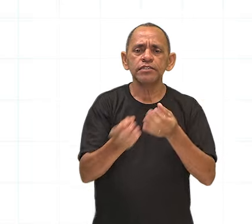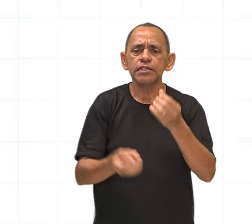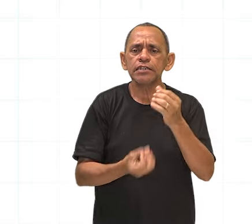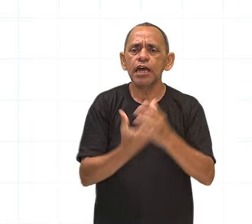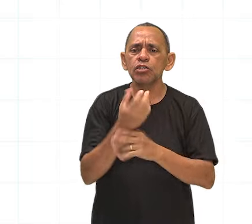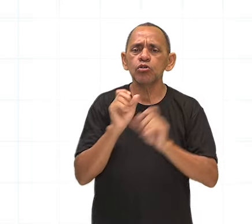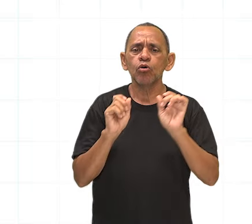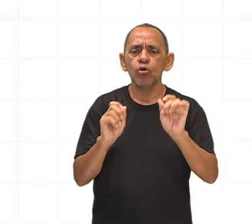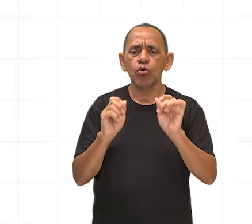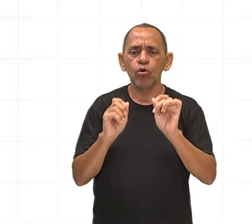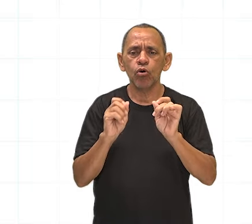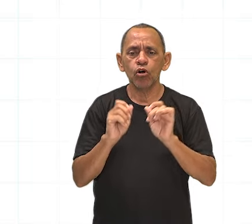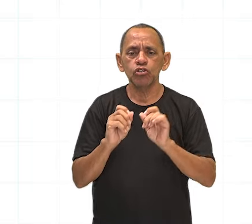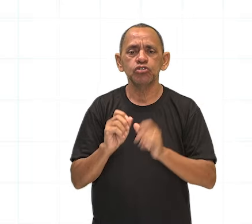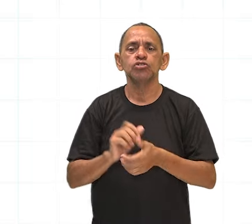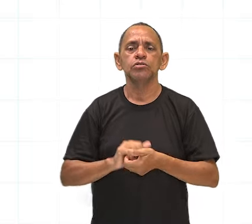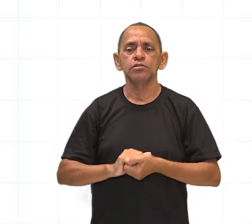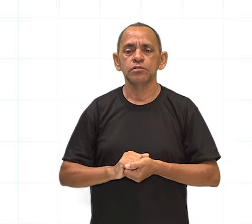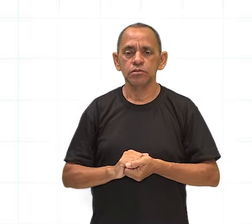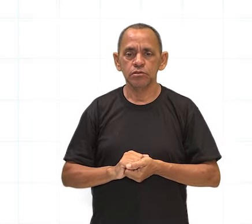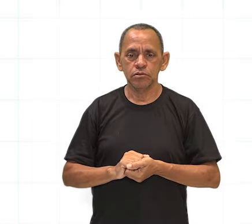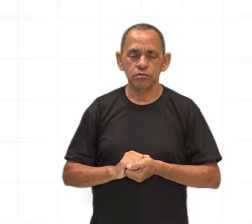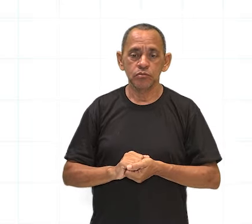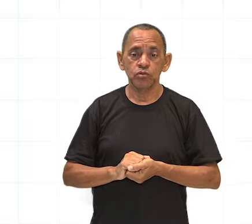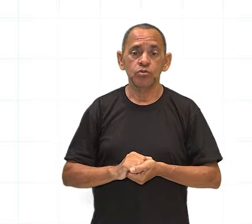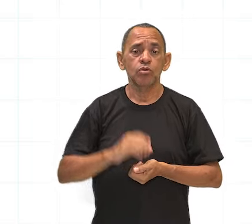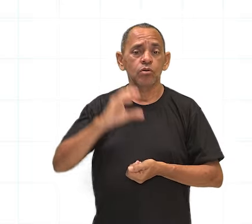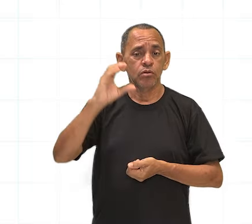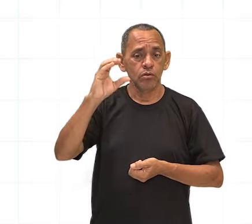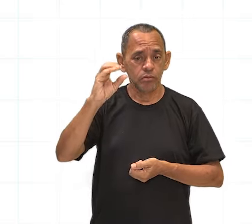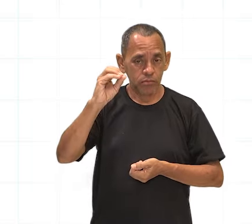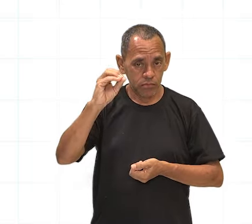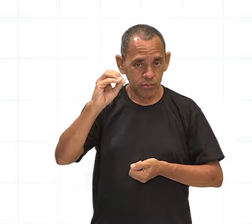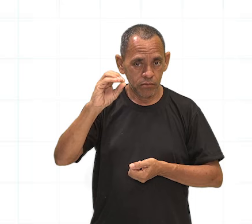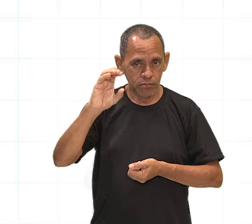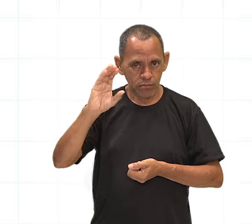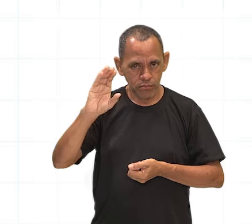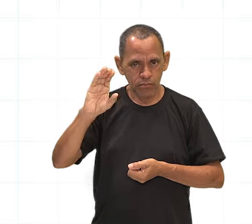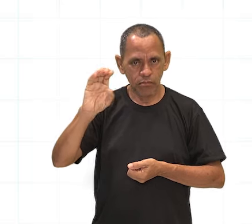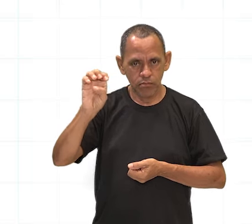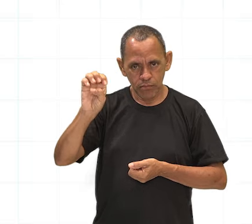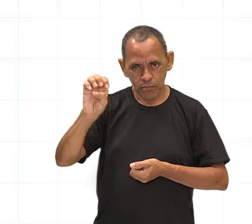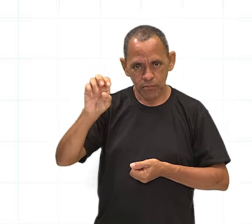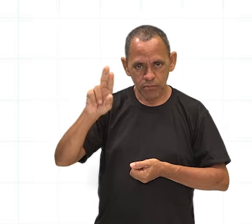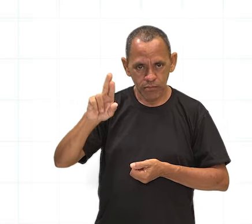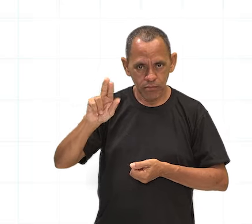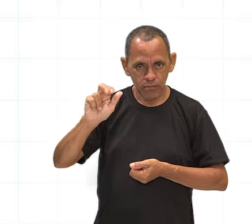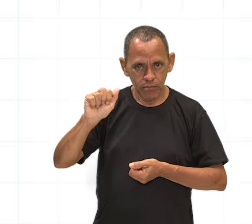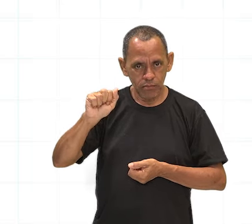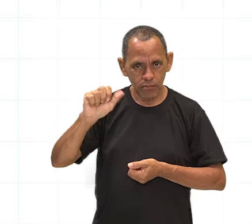do Brasil, carregando essa umidade, né, e a qual, em condições